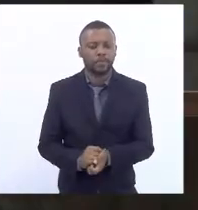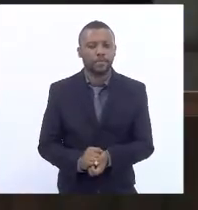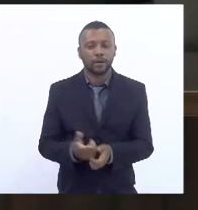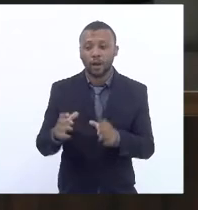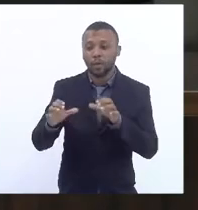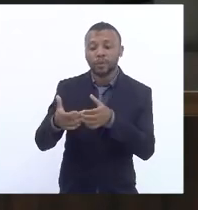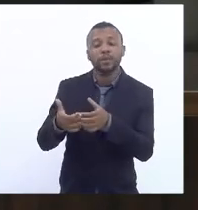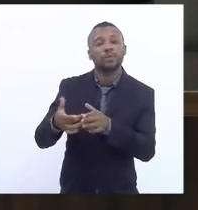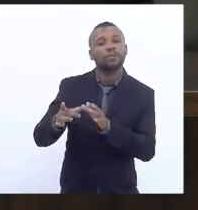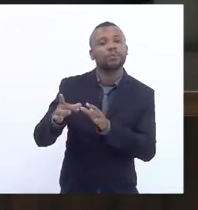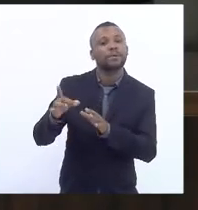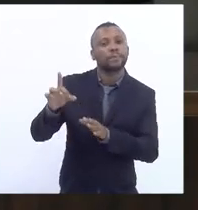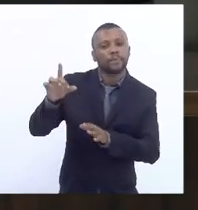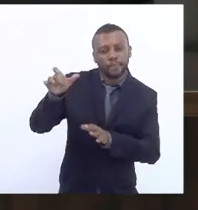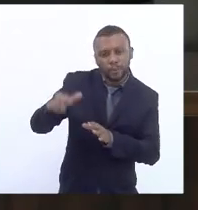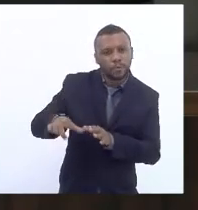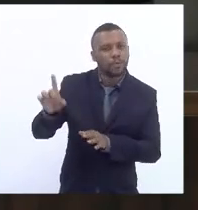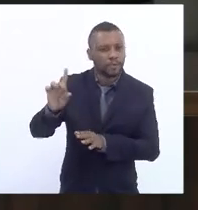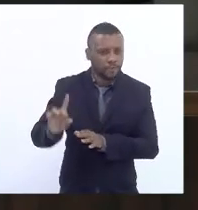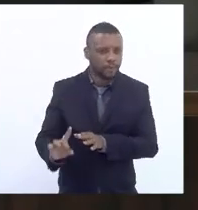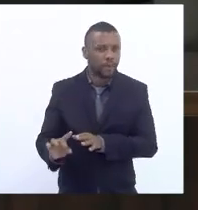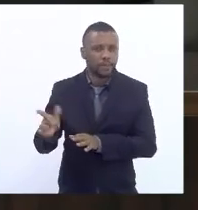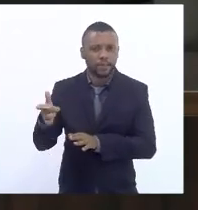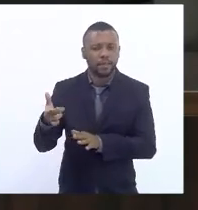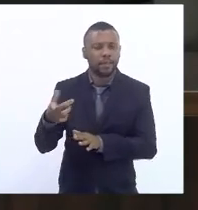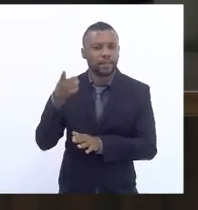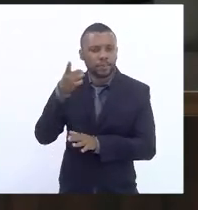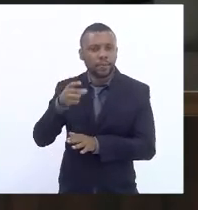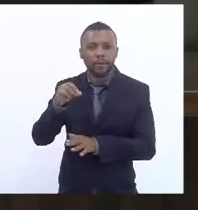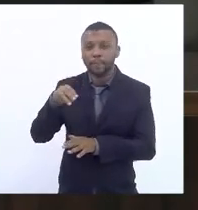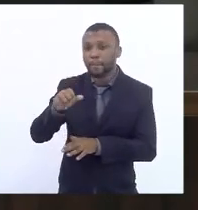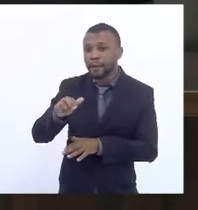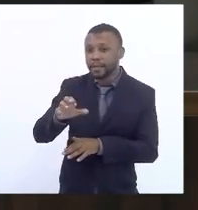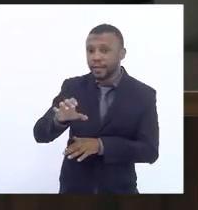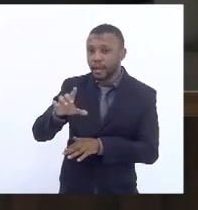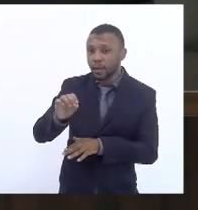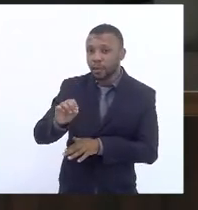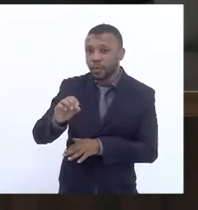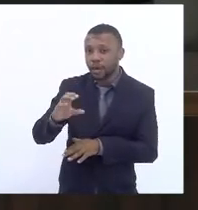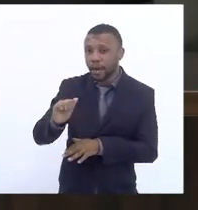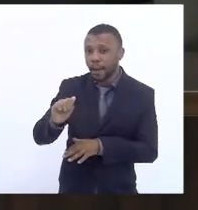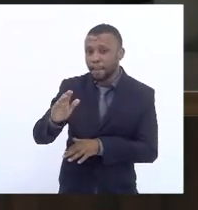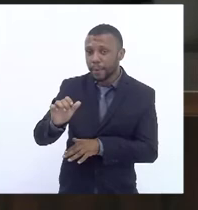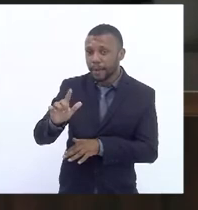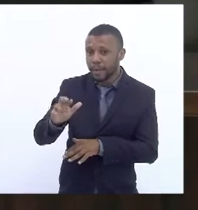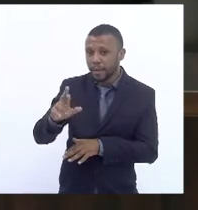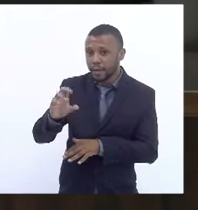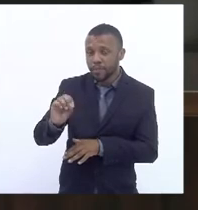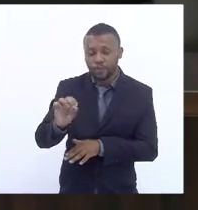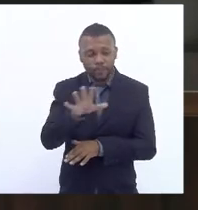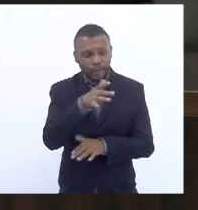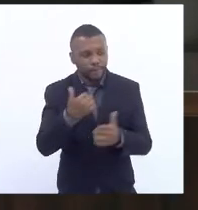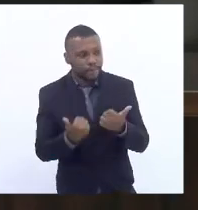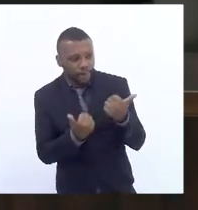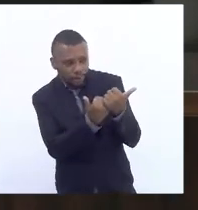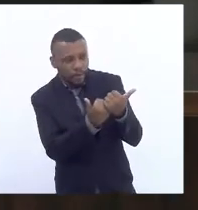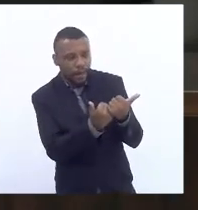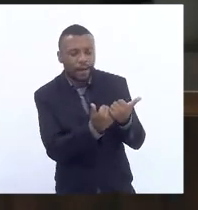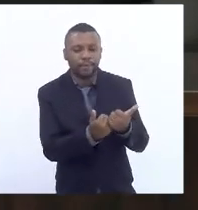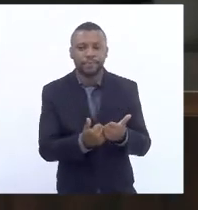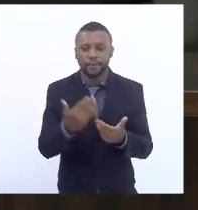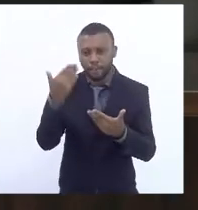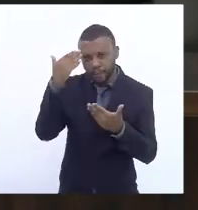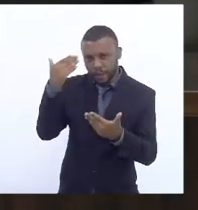deputado Marcelo Cabeleireiro. Favorável, presidente. Obrigado, deputado Marcelo. Pela comissão de orçamento,